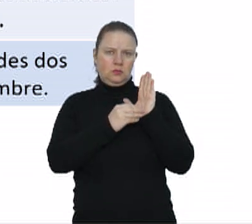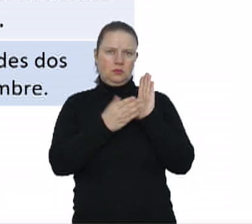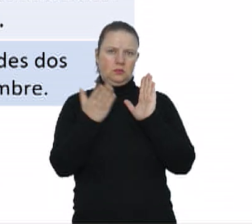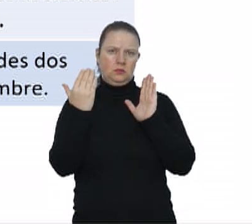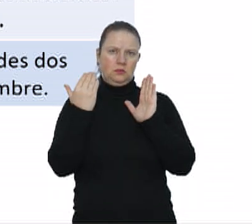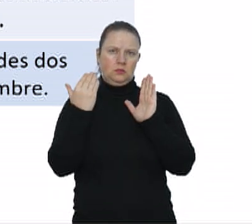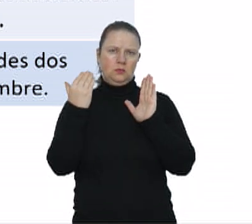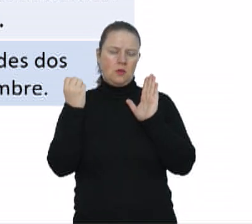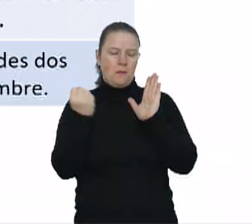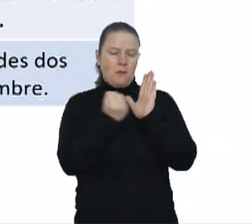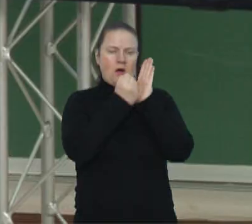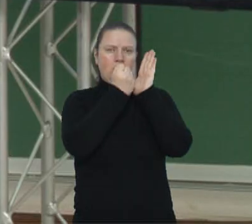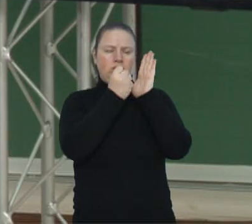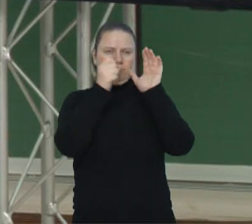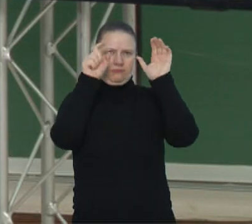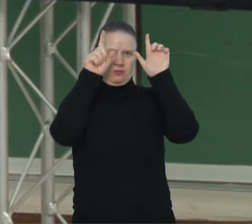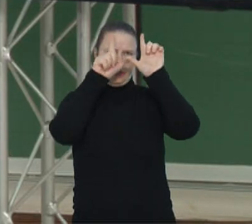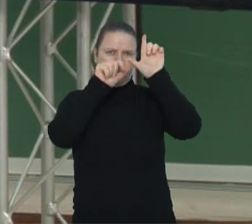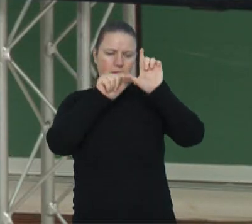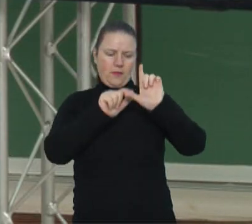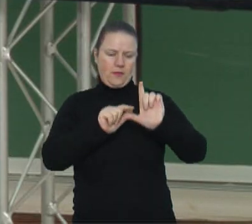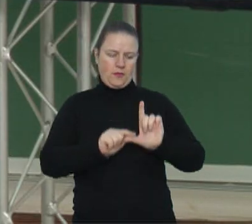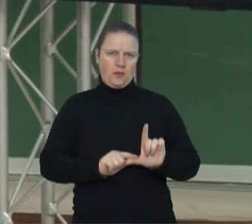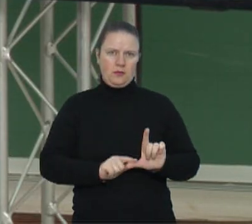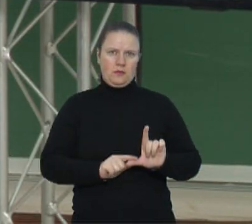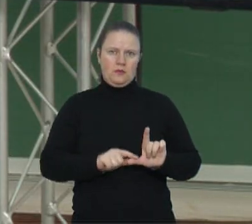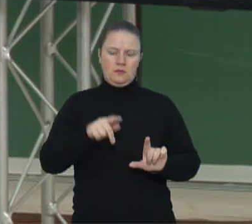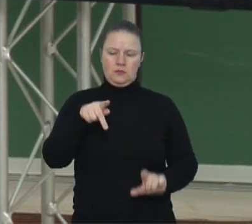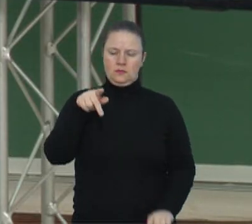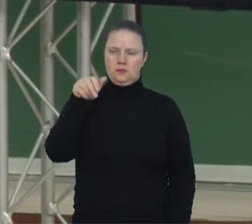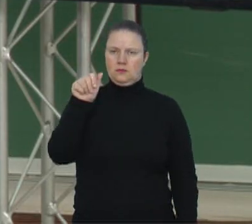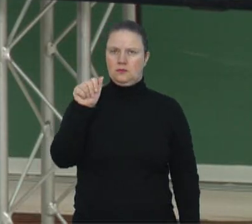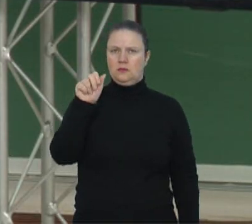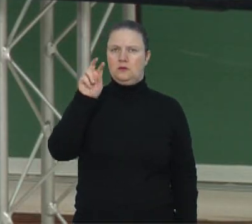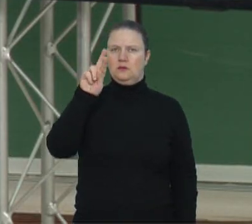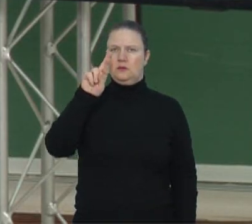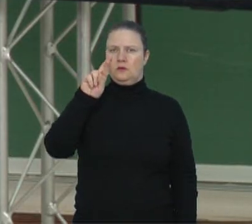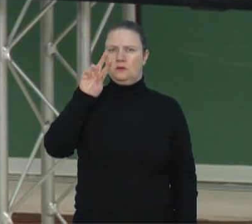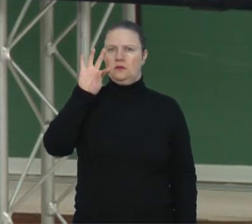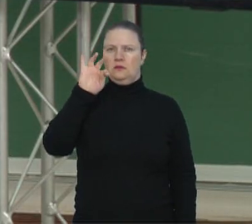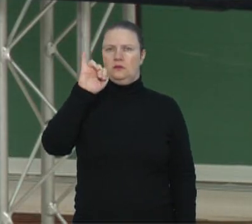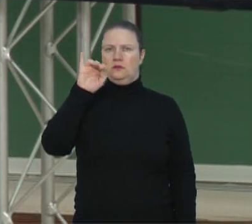de demarcar isso, de se registrar para que essa música seja reproduzida.